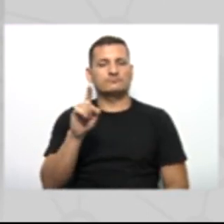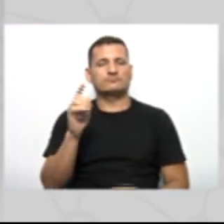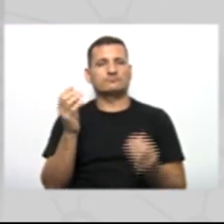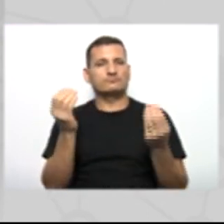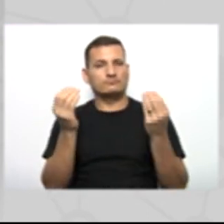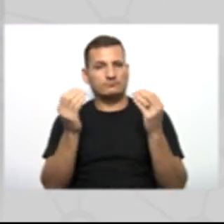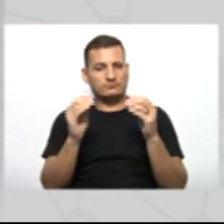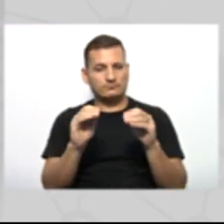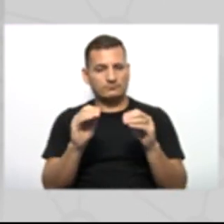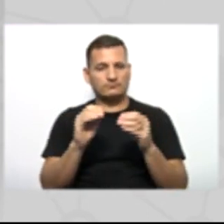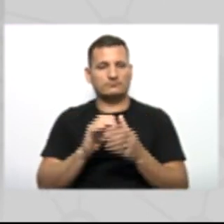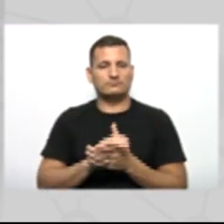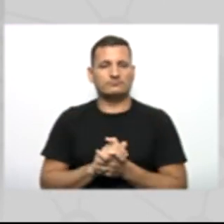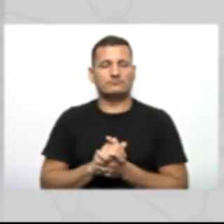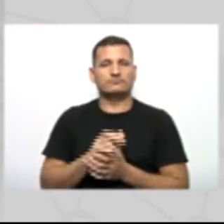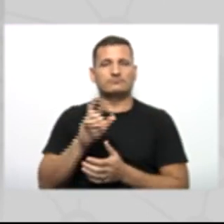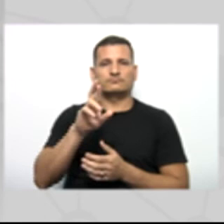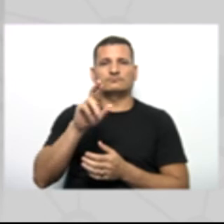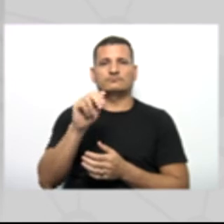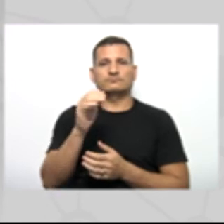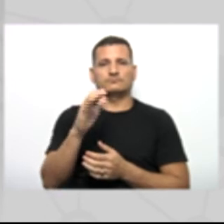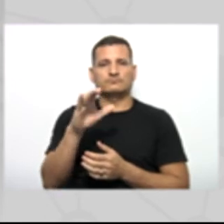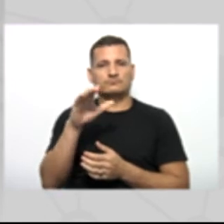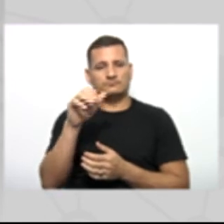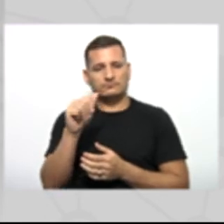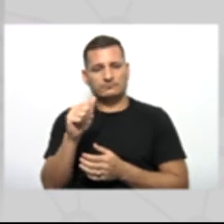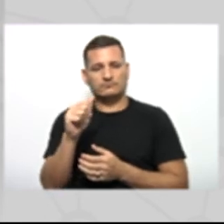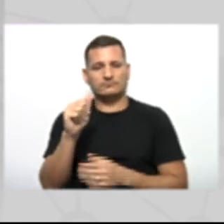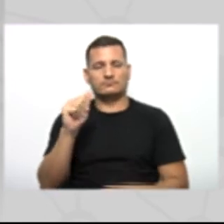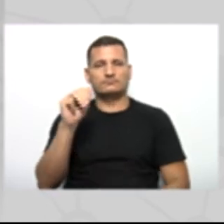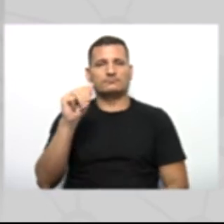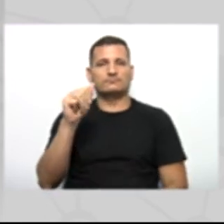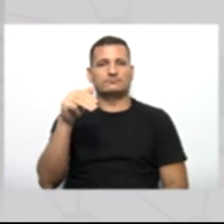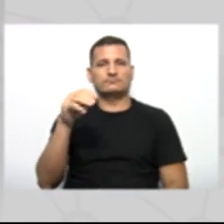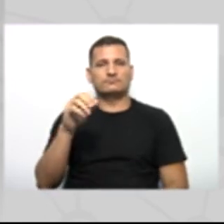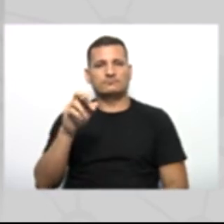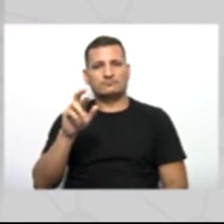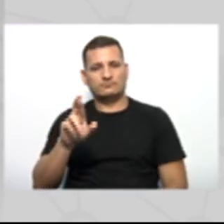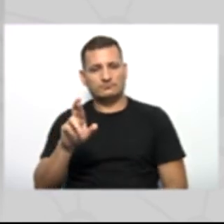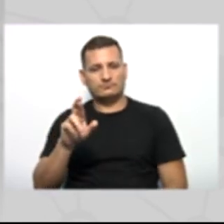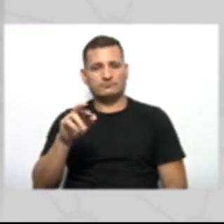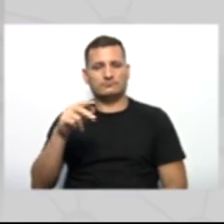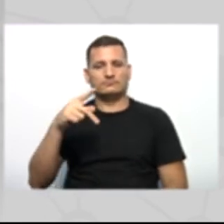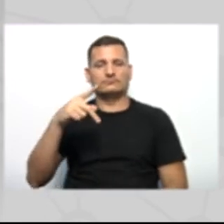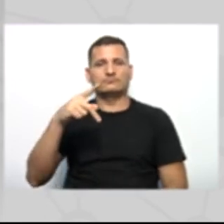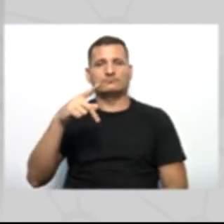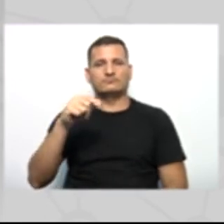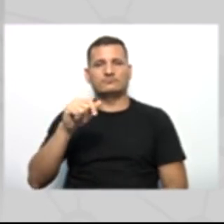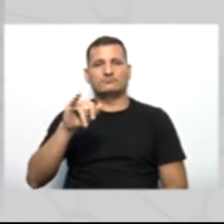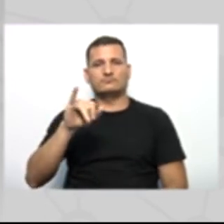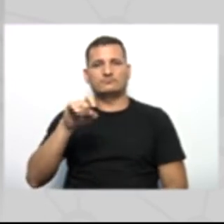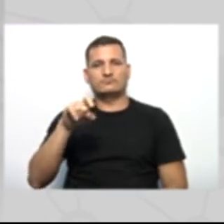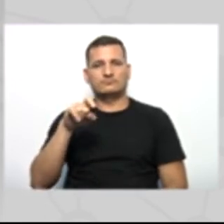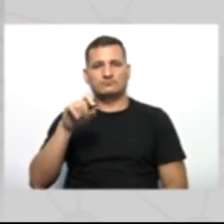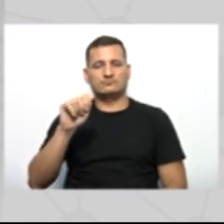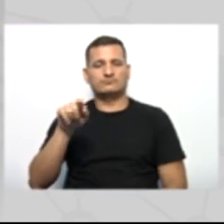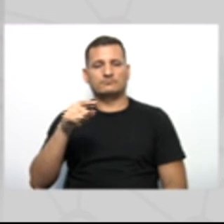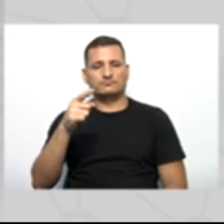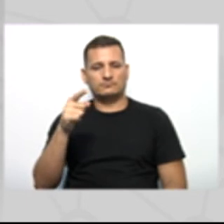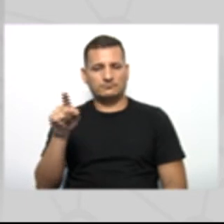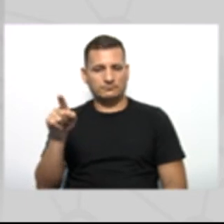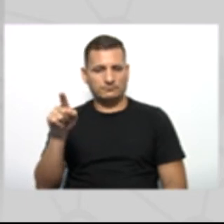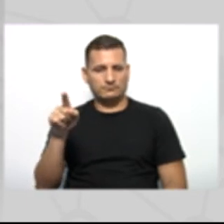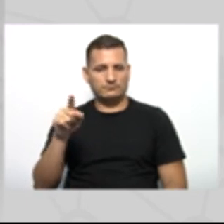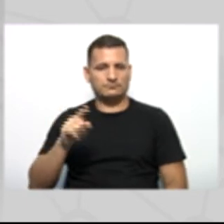ó. Raça, amor e paixão. Então nós vamos fazer